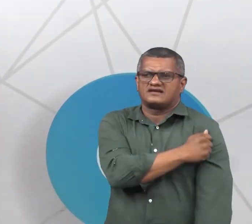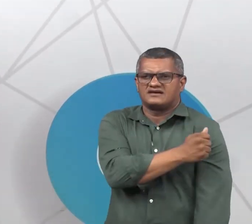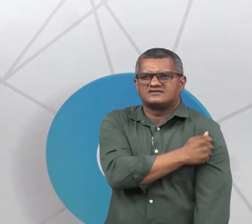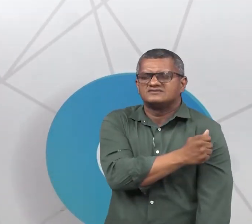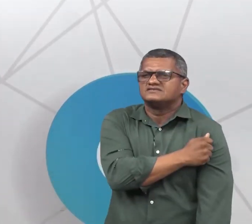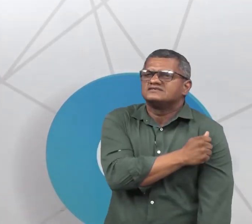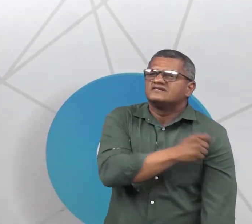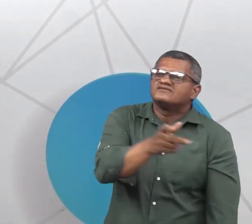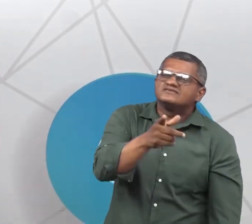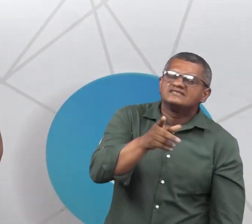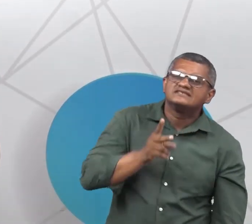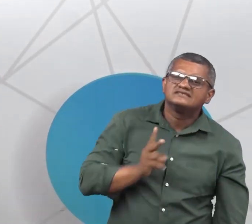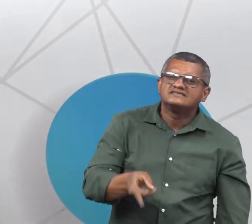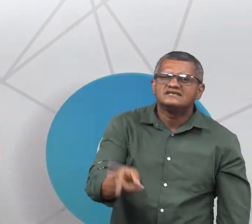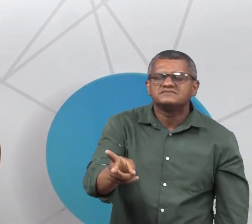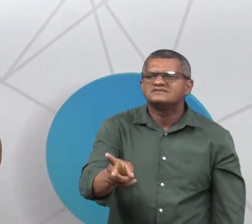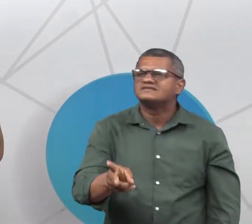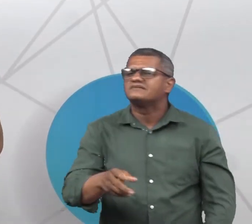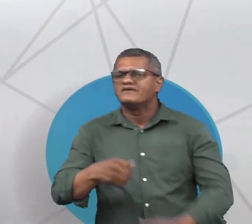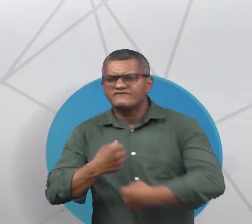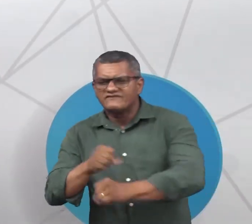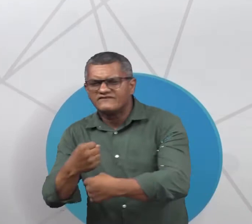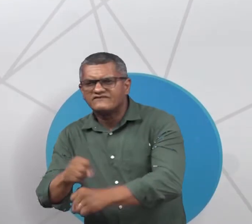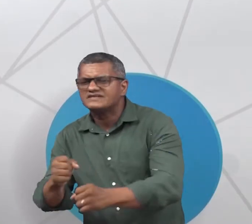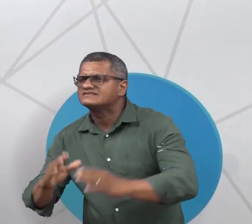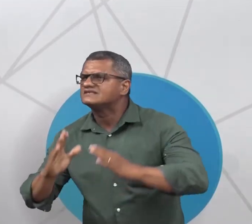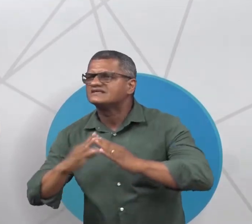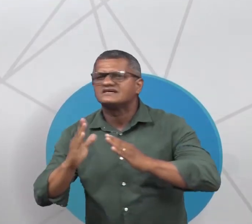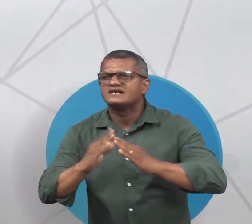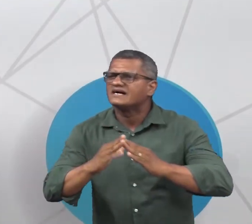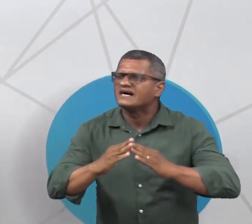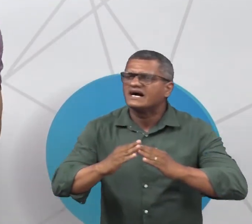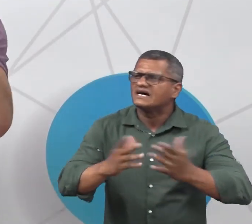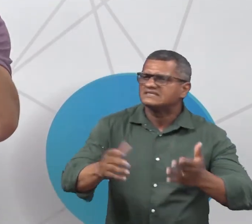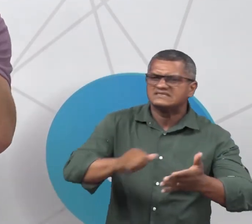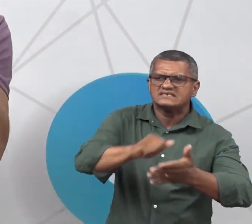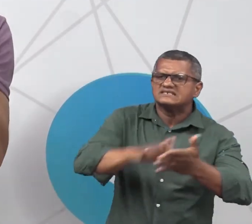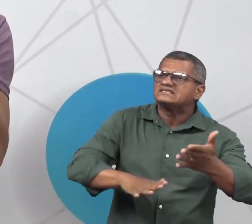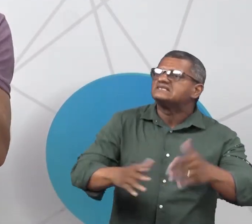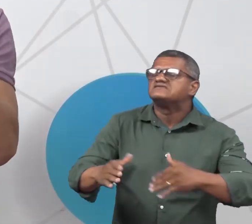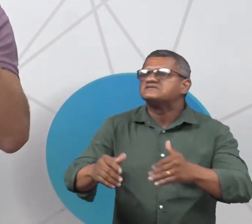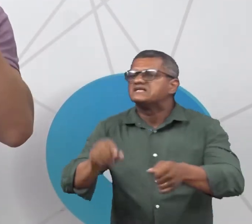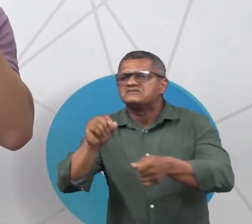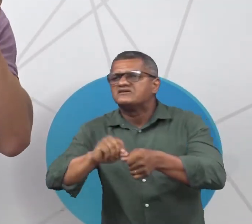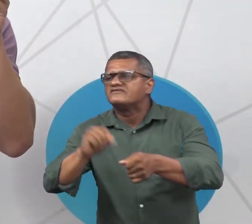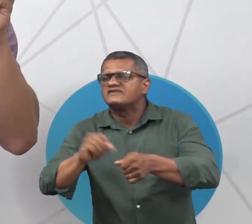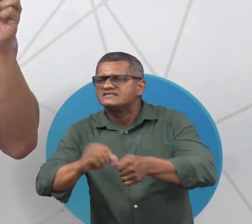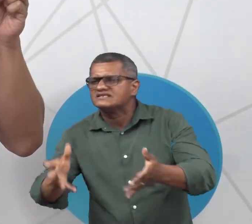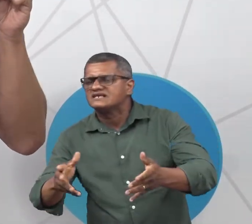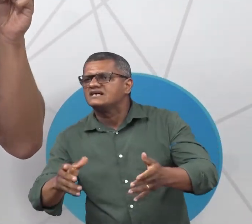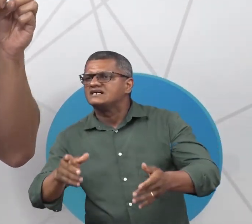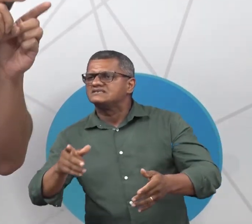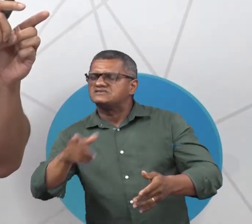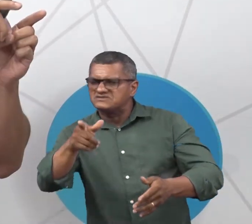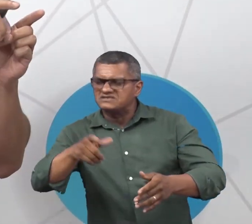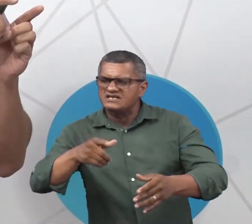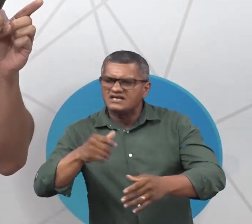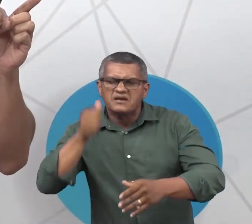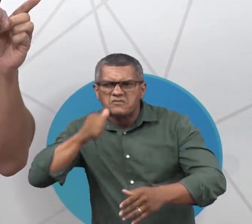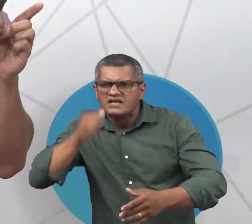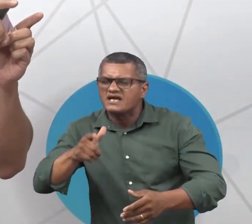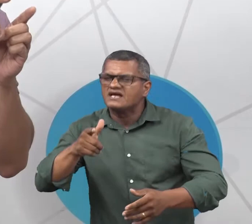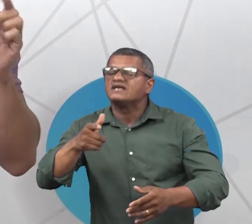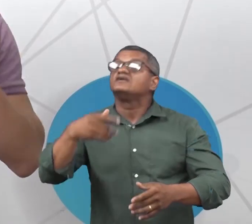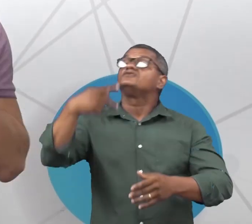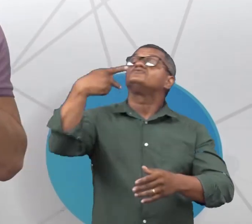que se ocupar com as tarefas domésticas de casa e o seu irmão, que é do gênero